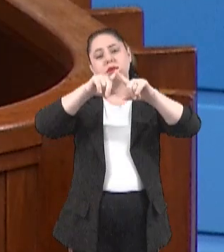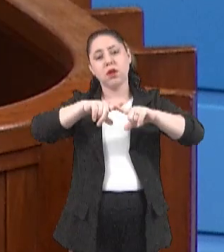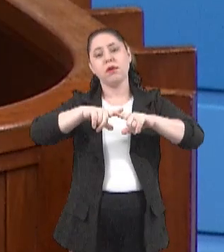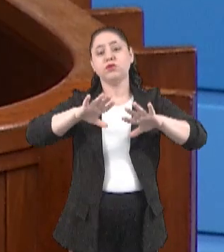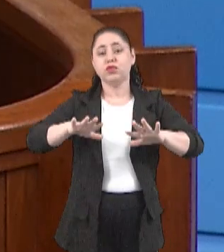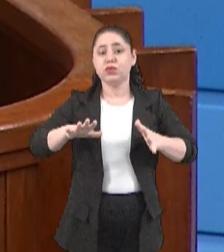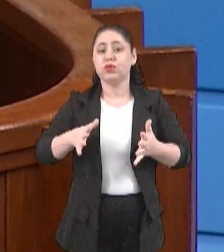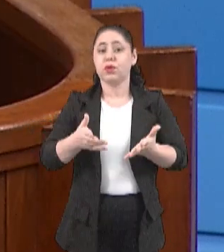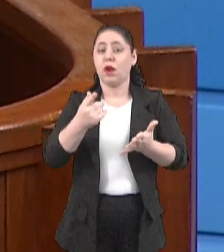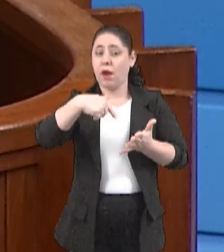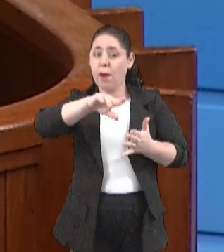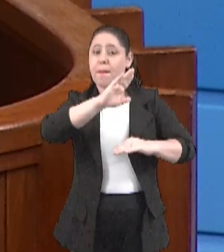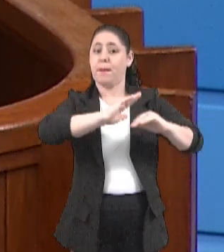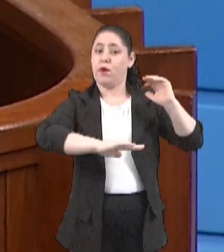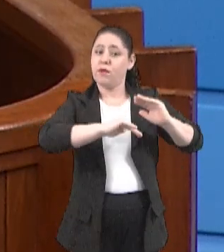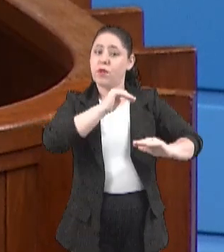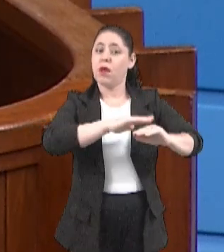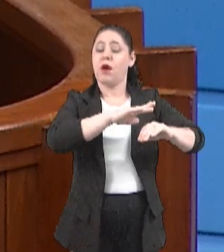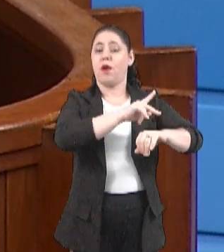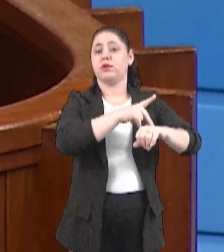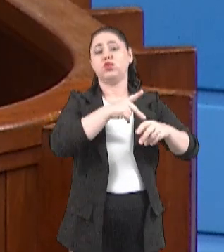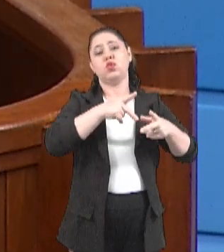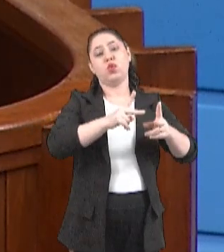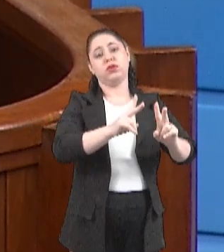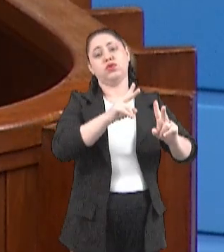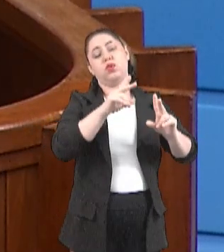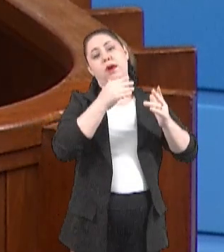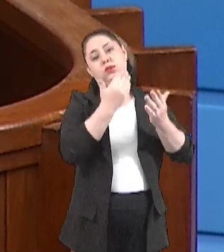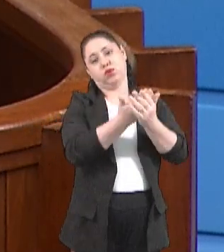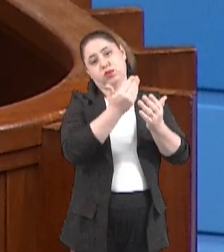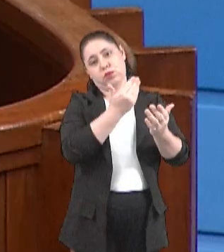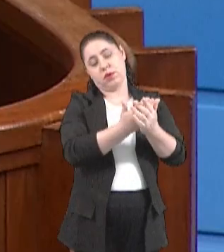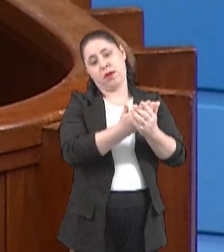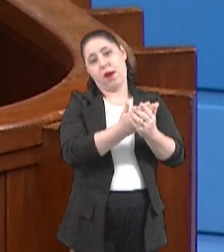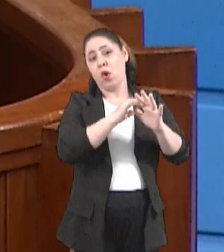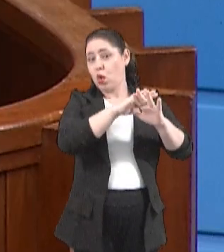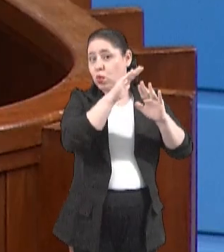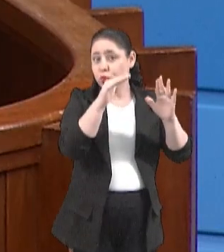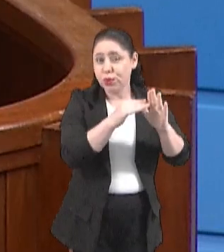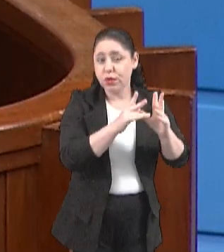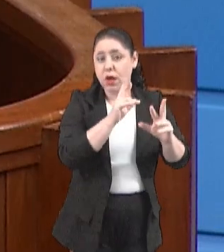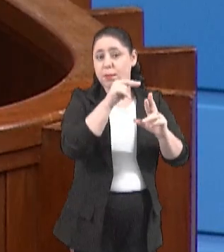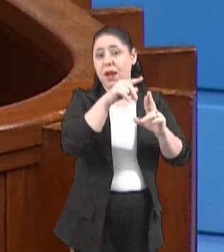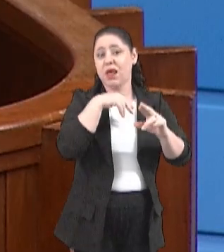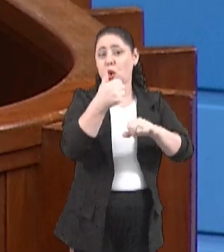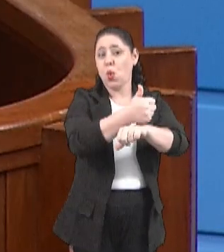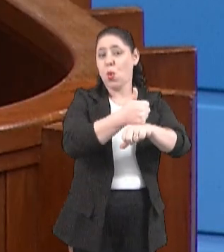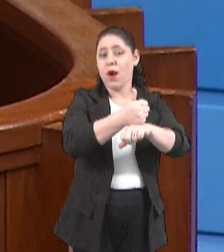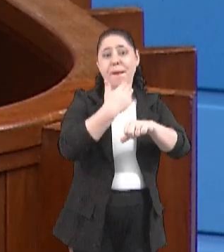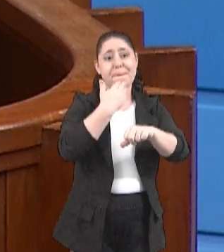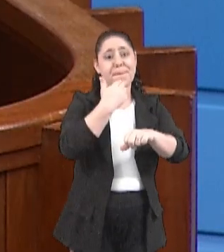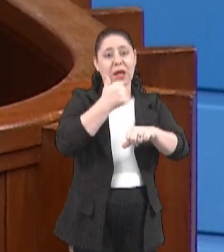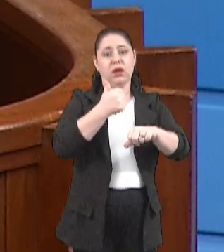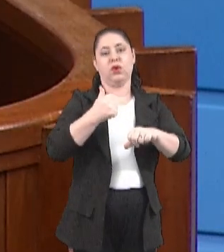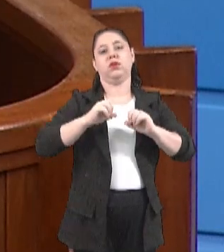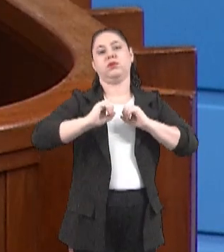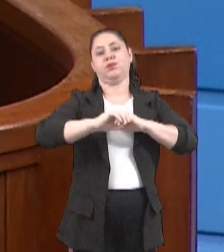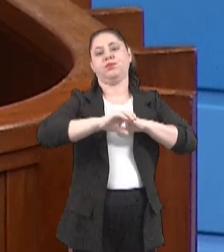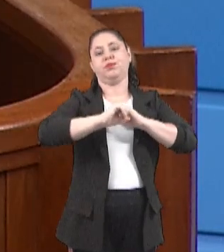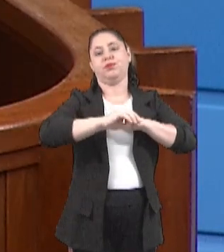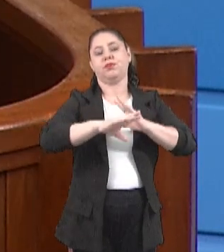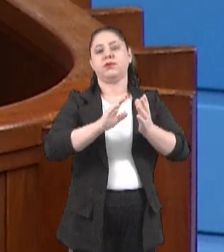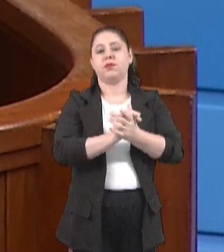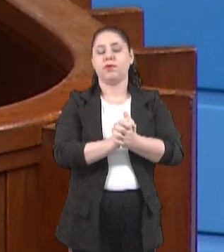que incentiva essas professoras a continuarem estudando. Isso tudo diz respeito à qualidade da educação.